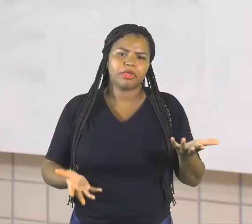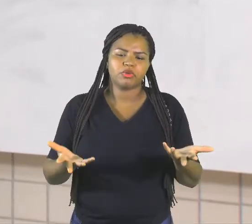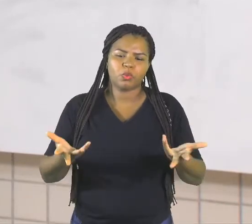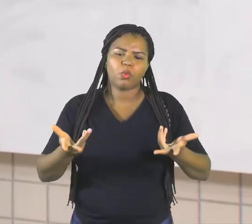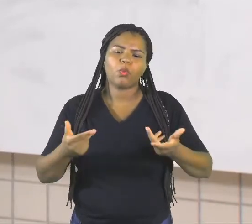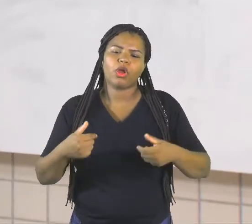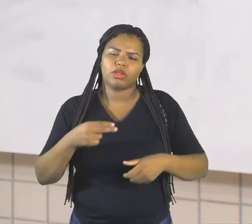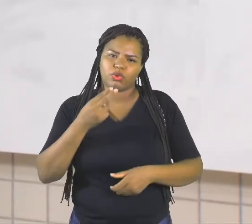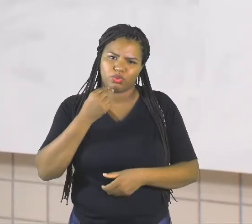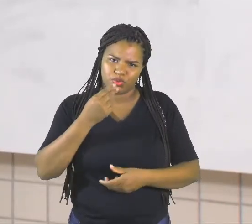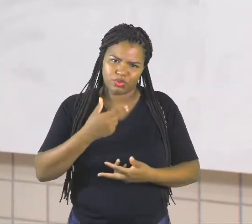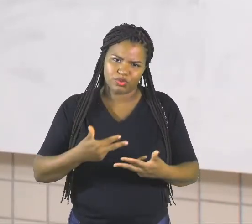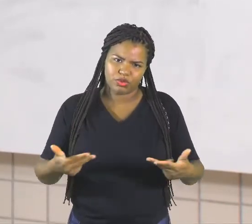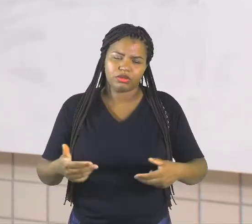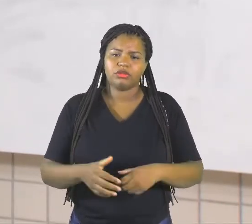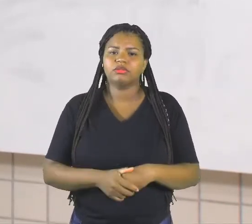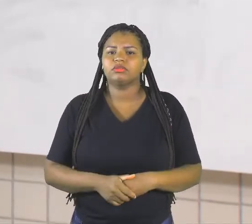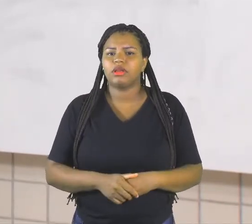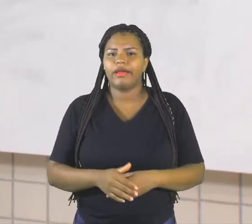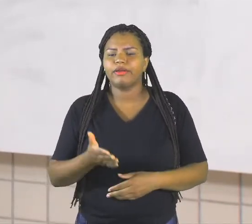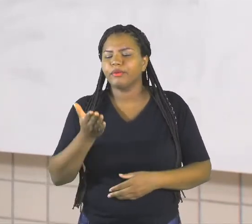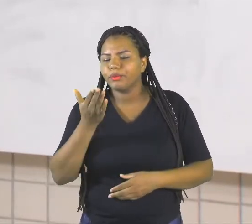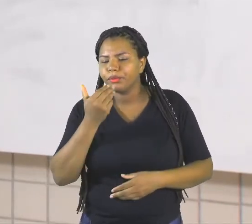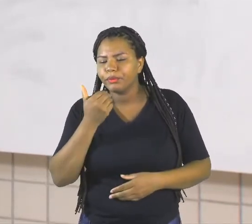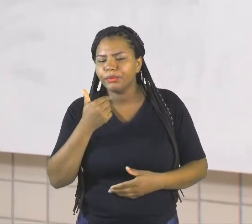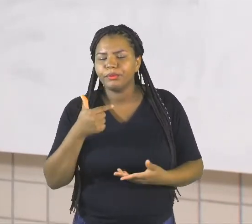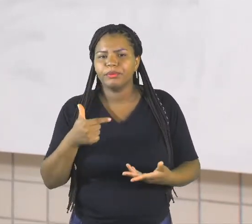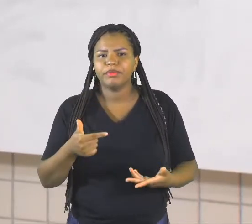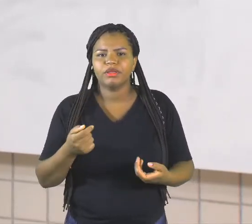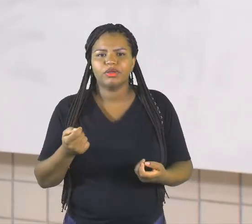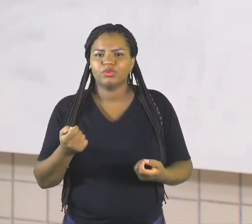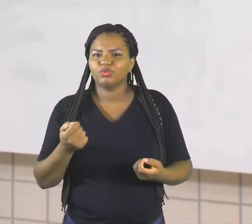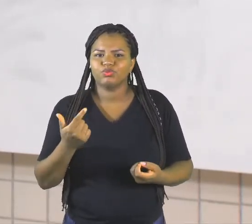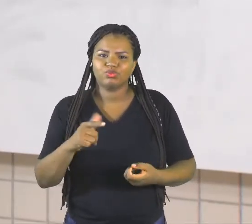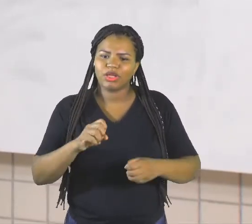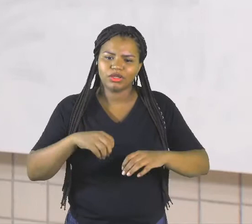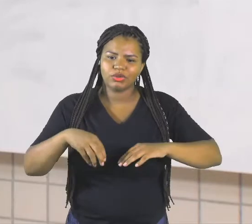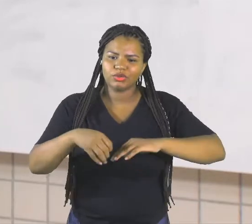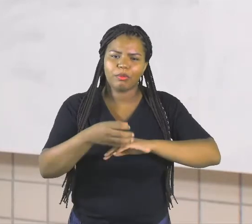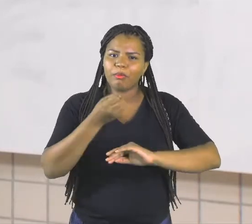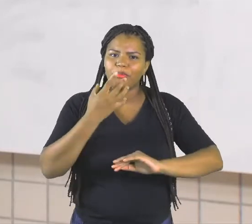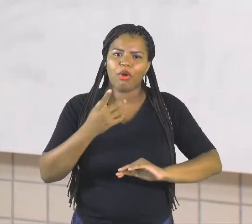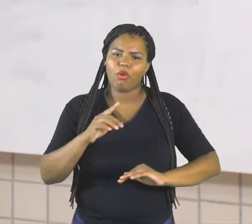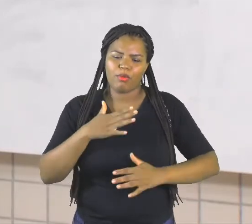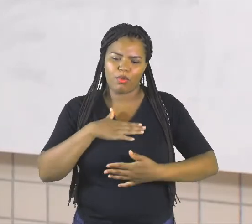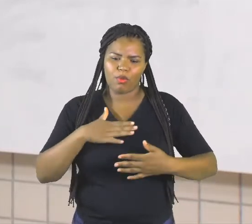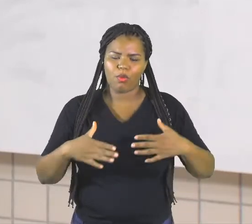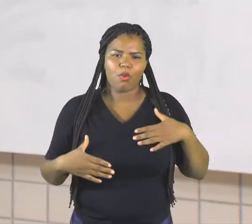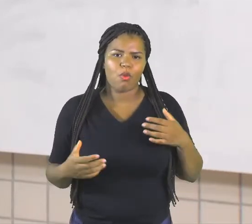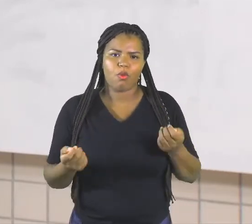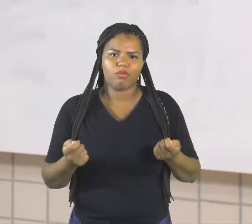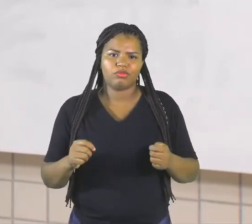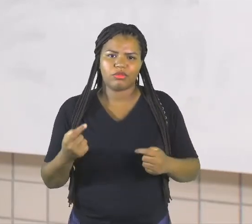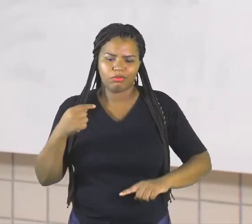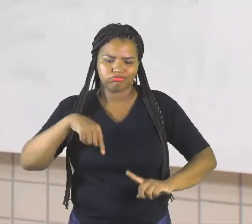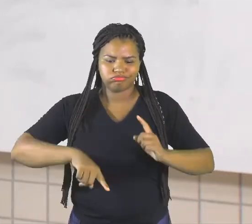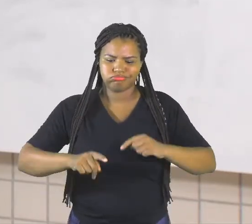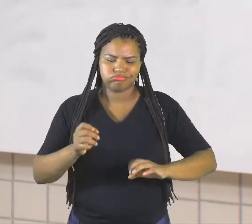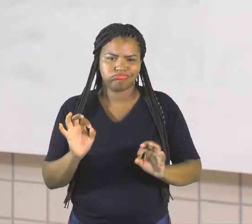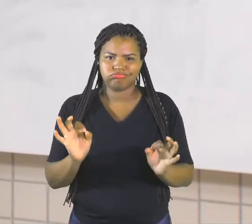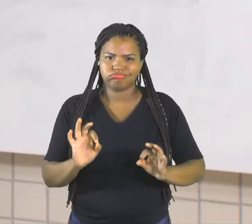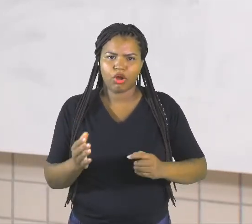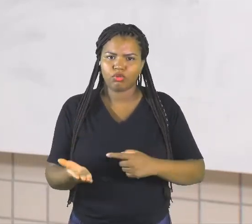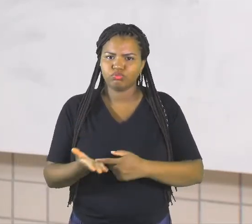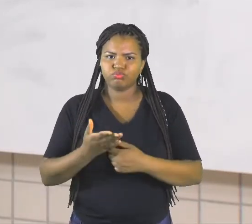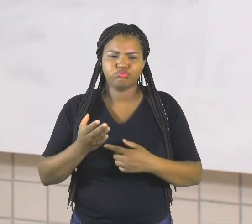você vai comer um alimento que já não é mais tão nutritivo para o seu corpo e não vai ajudar naquilo que a gente viu na aula anterior sobre